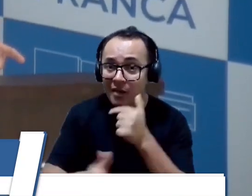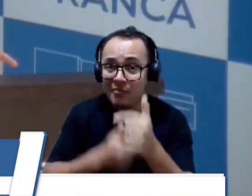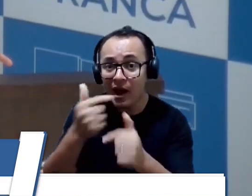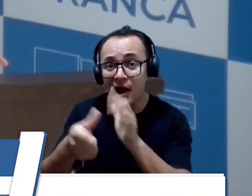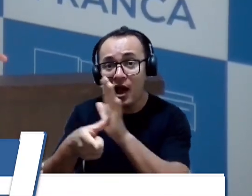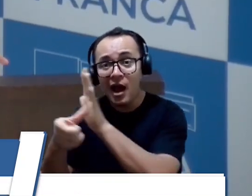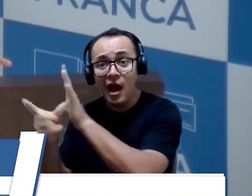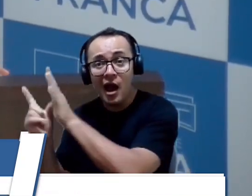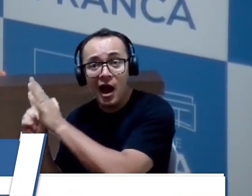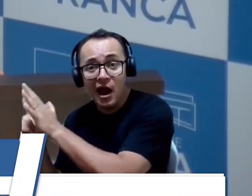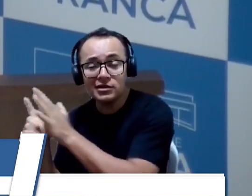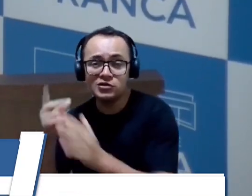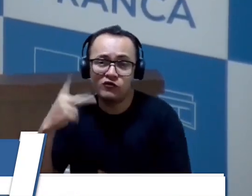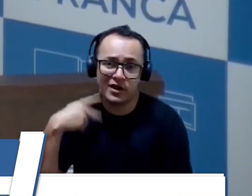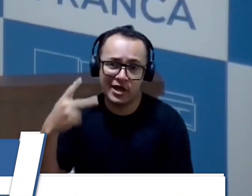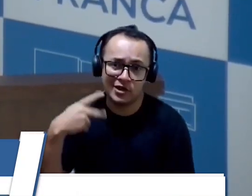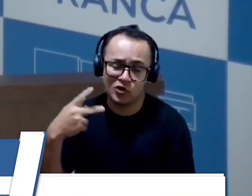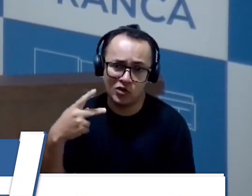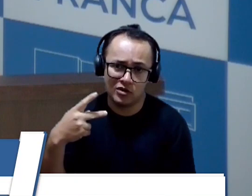o vereador, no caso.